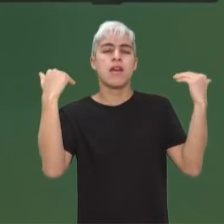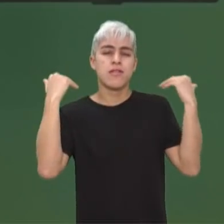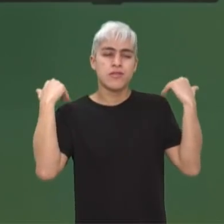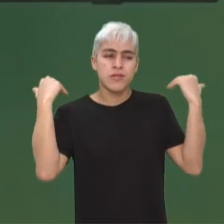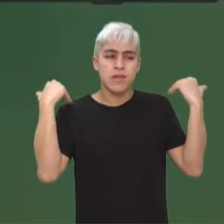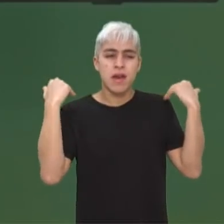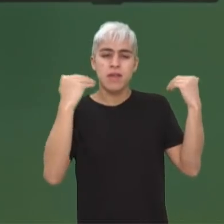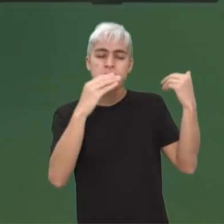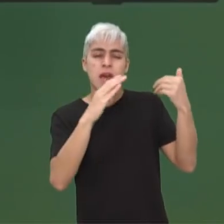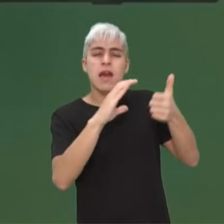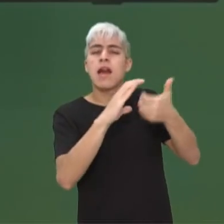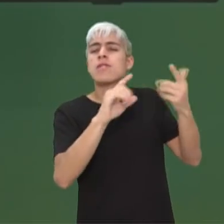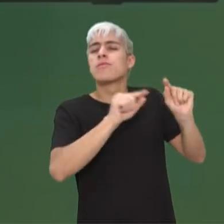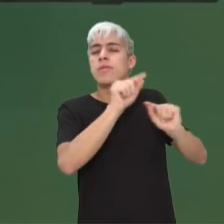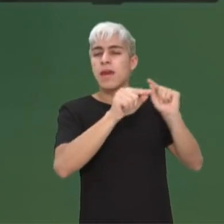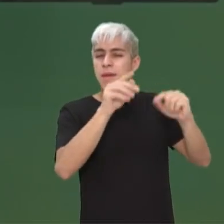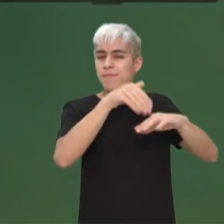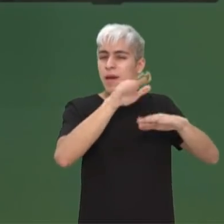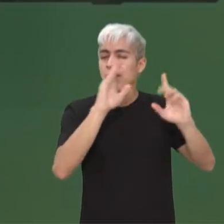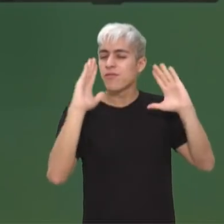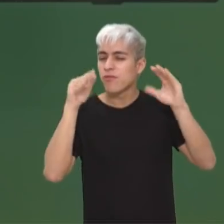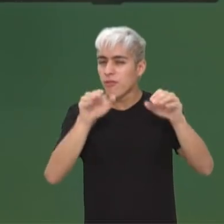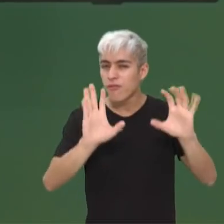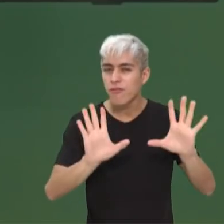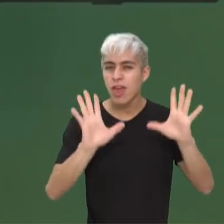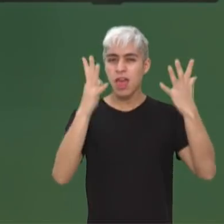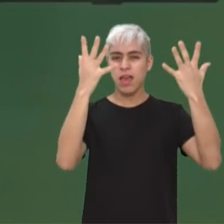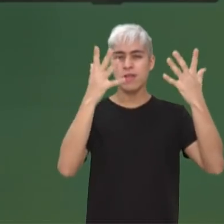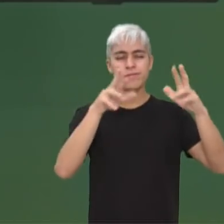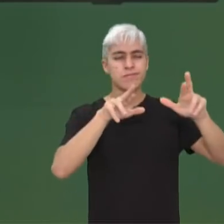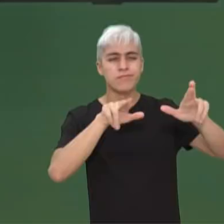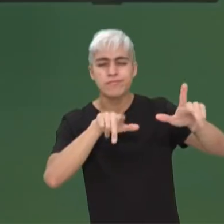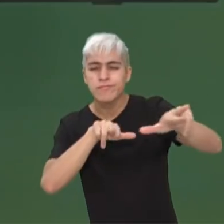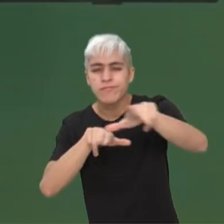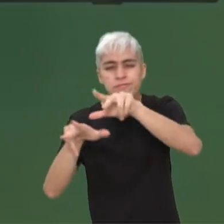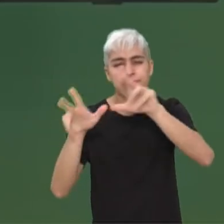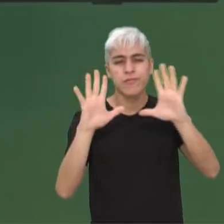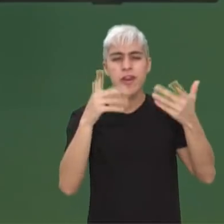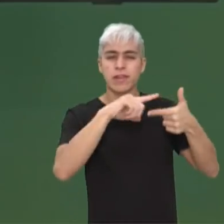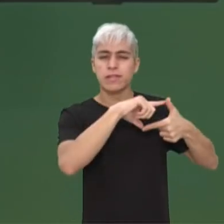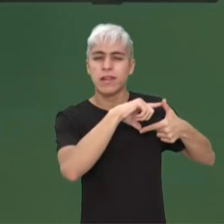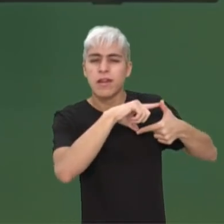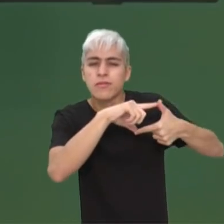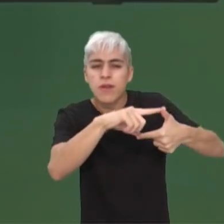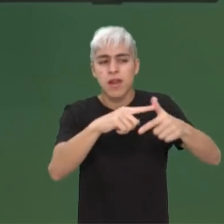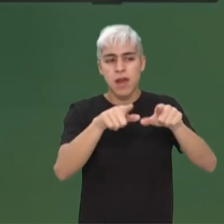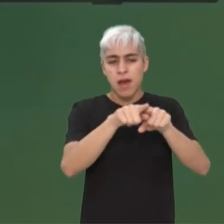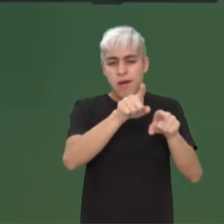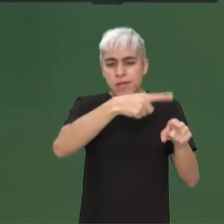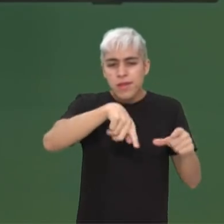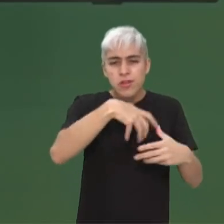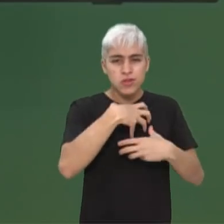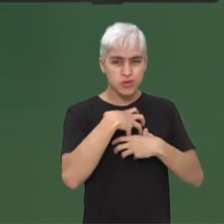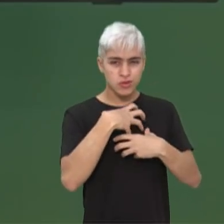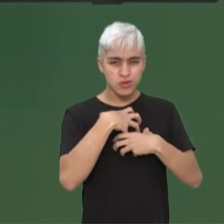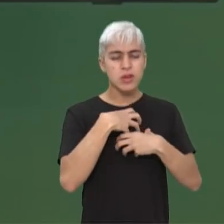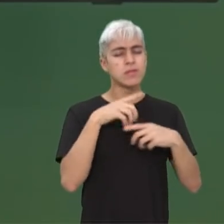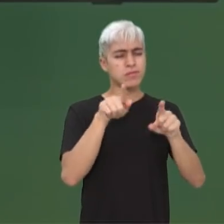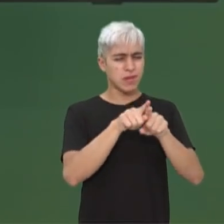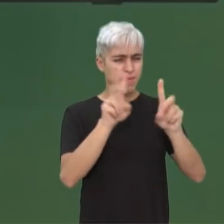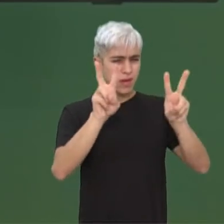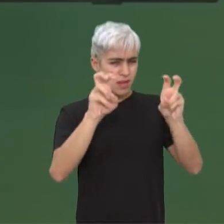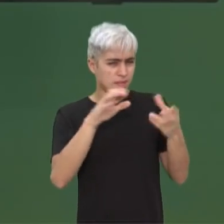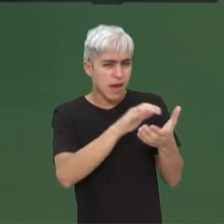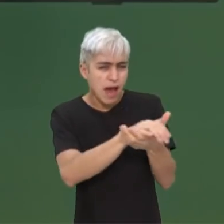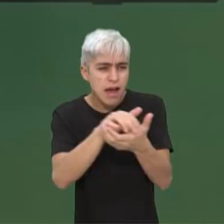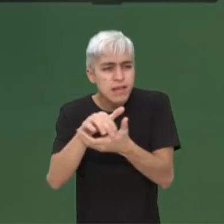caráter mais festivo, então ela era usada principalmente ali em alguns eventos tradicionais ali, em algumas festas, durante também alguns casamentos,